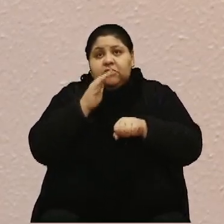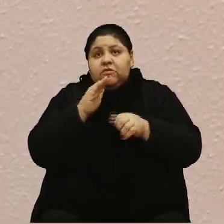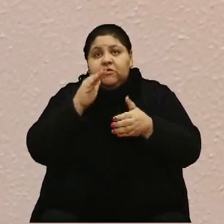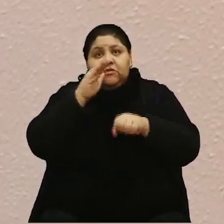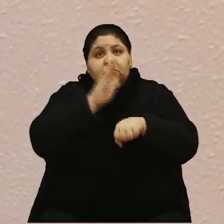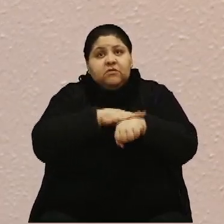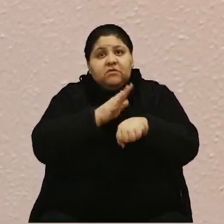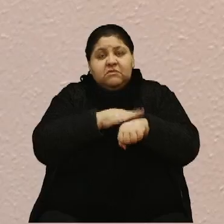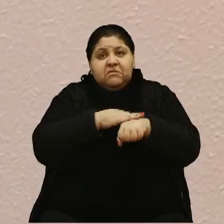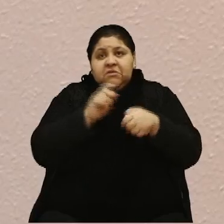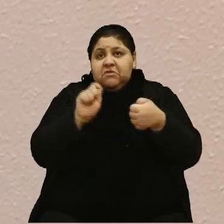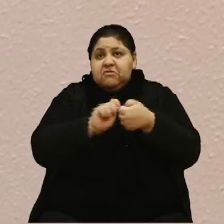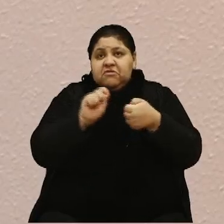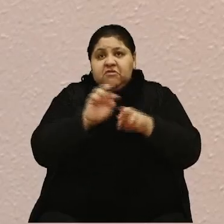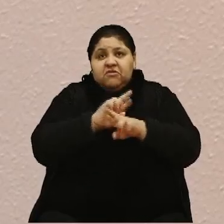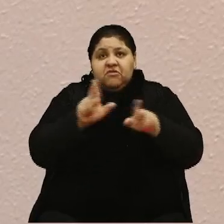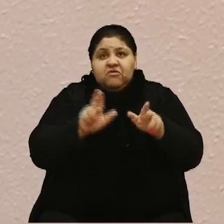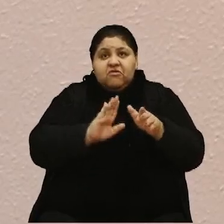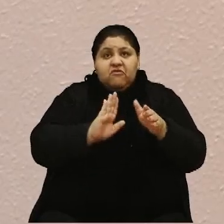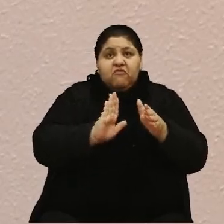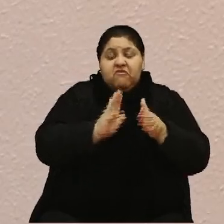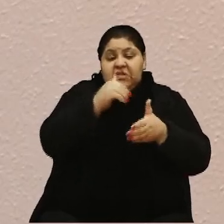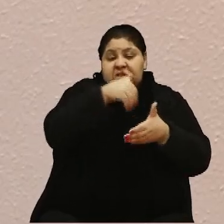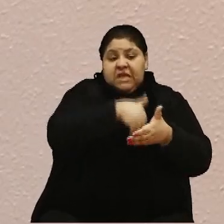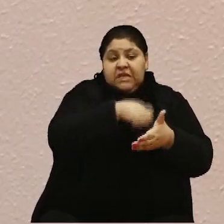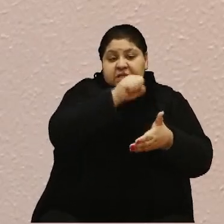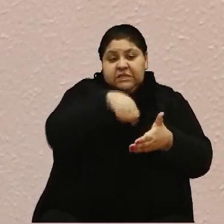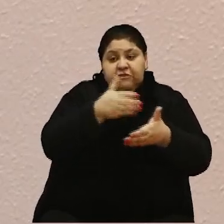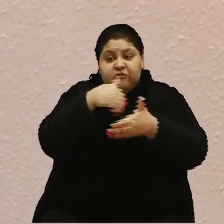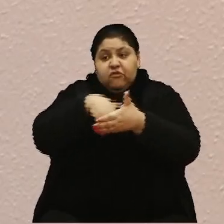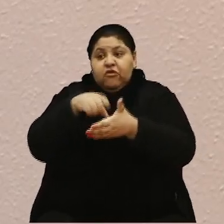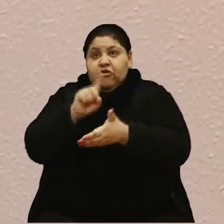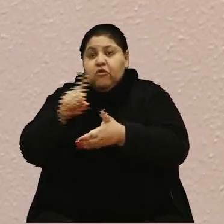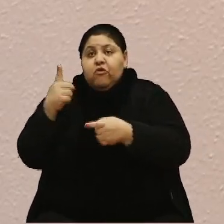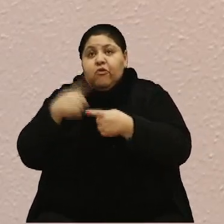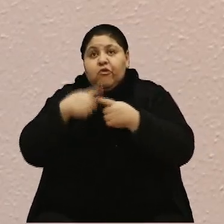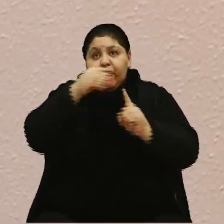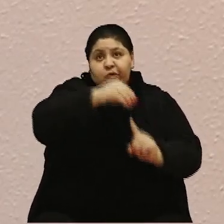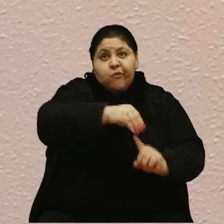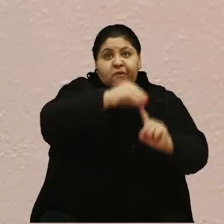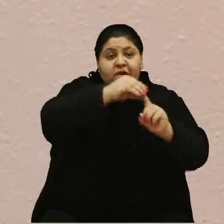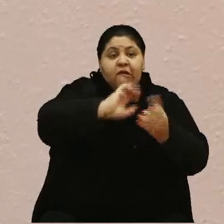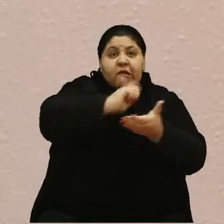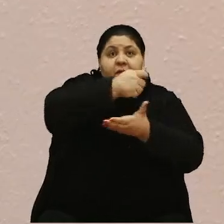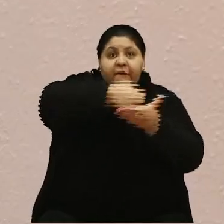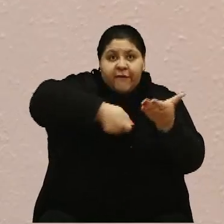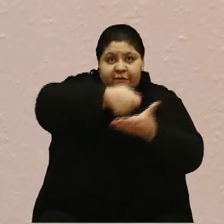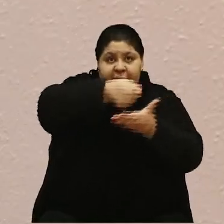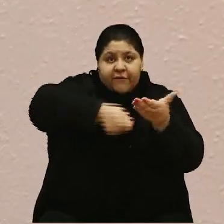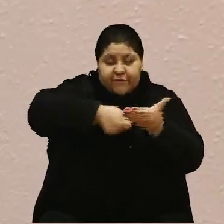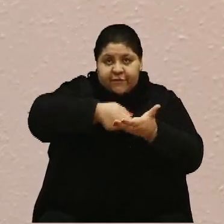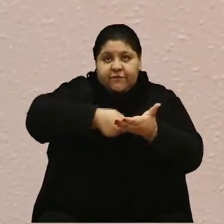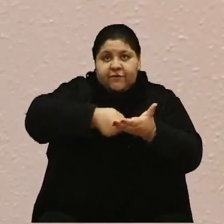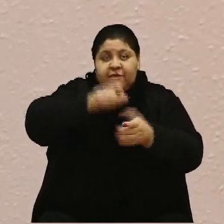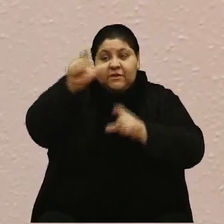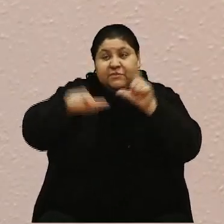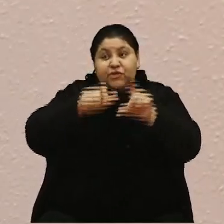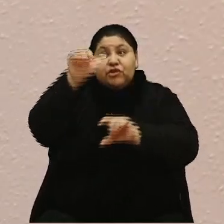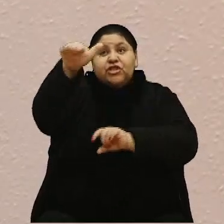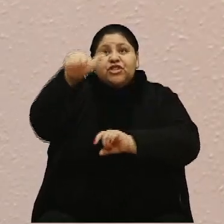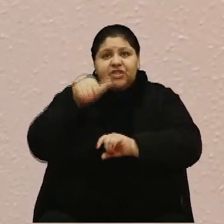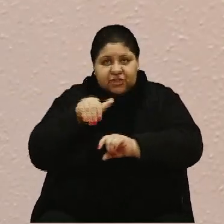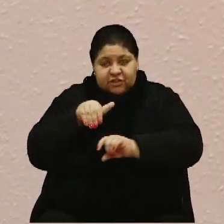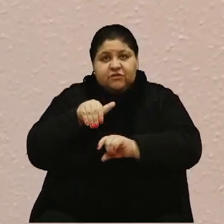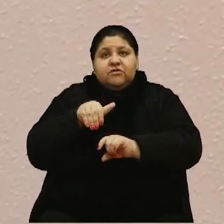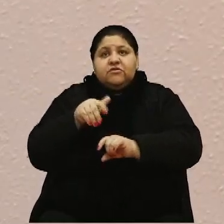projeto não faz mais diferença, se votar a favor ou votar contra, porque eles estarão priorizando os concursos pelos quais as pessoas serão chamadas. Foi